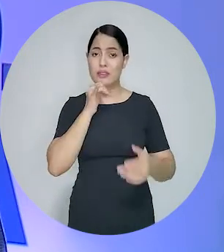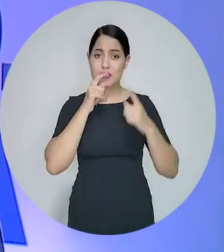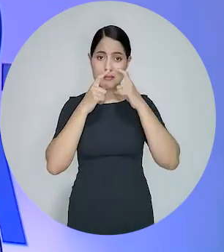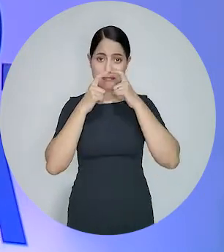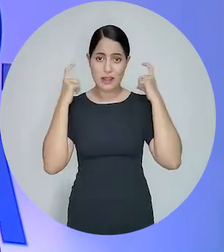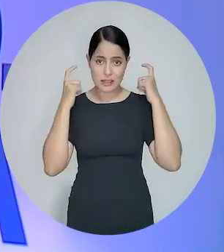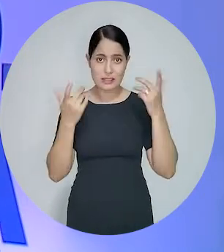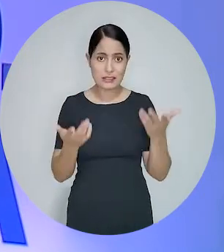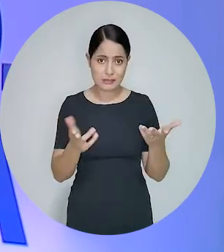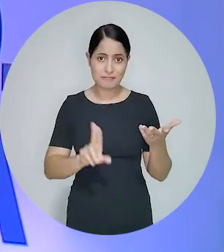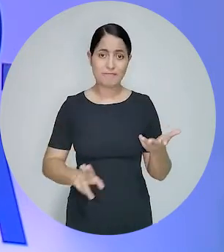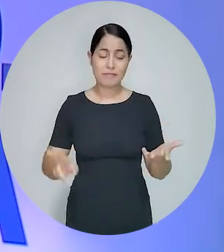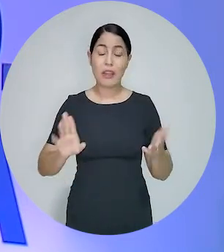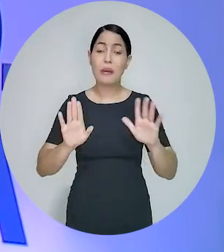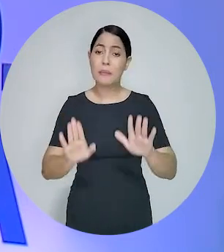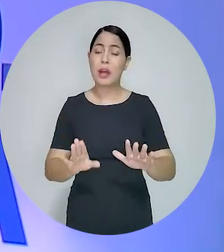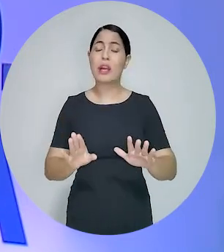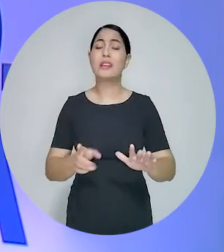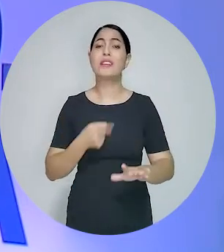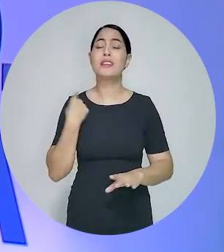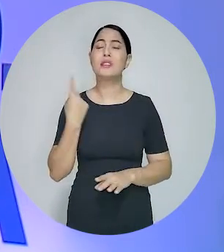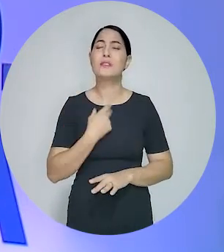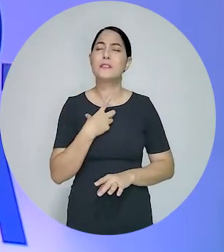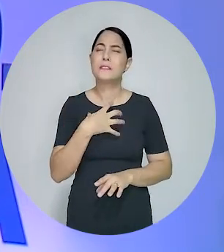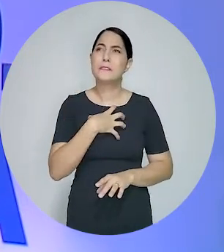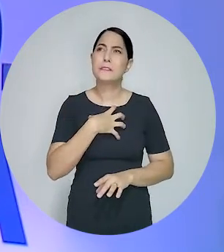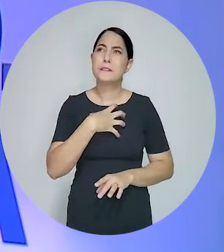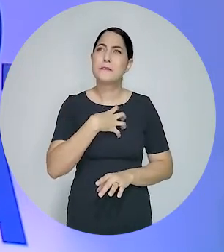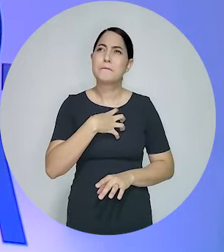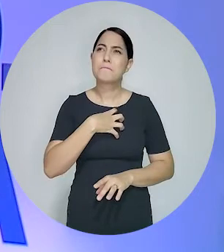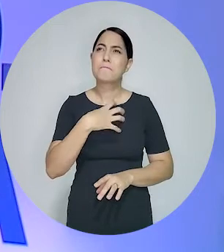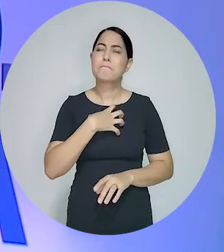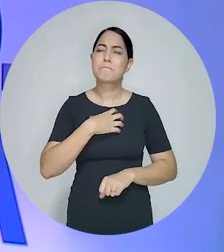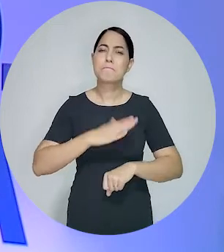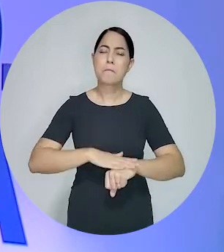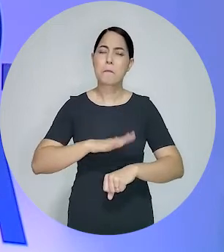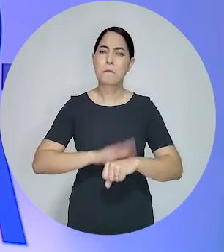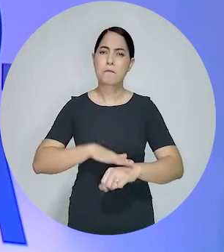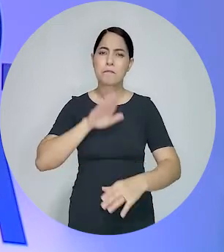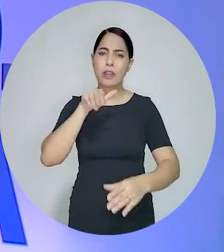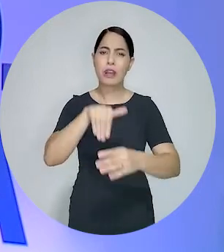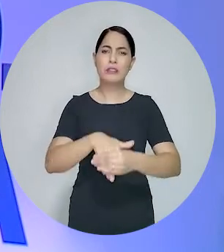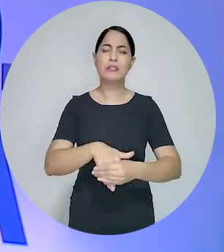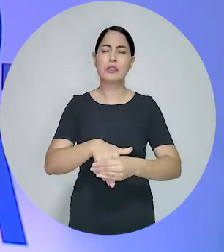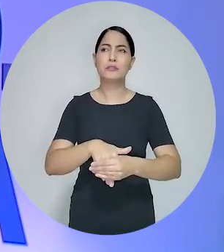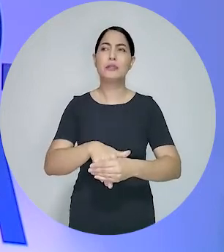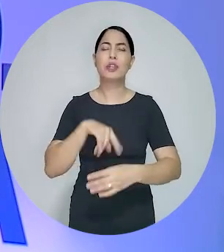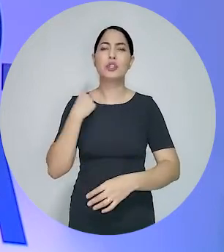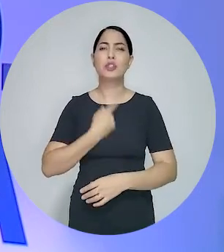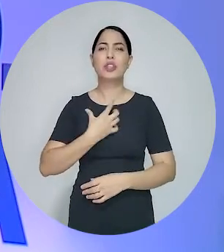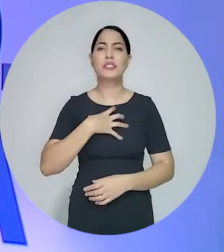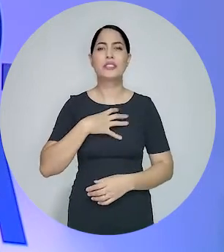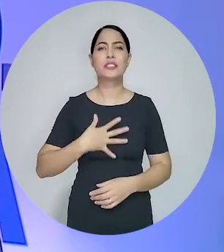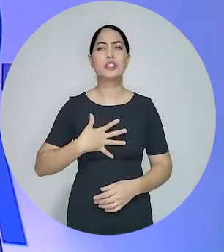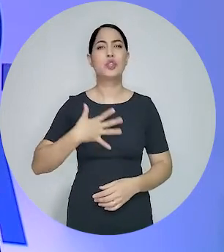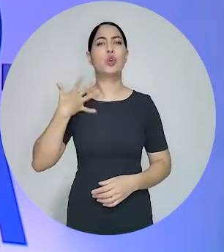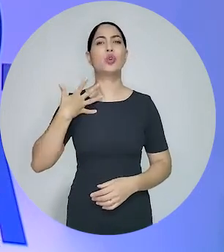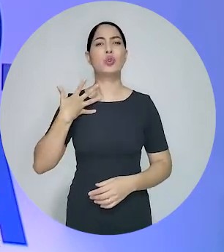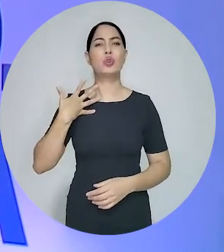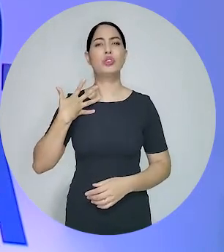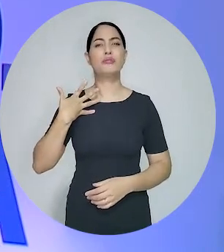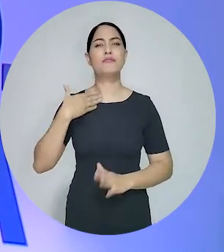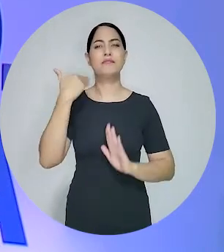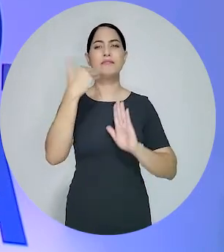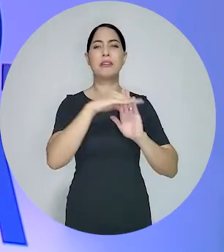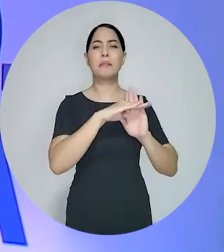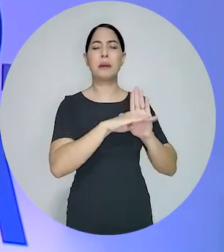que ainda temos que usar aqui hoje não nos deixam mentir, mas nos dá um sentimento, o resultado da urna na passada nos dá um sentimento de muito